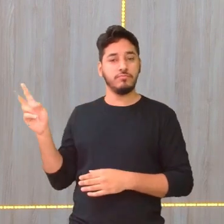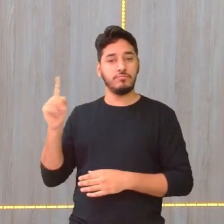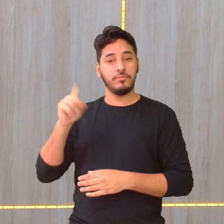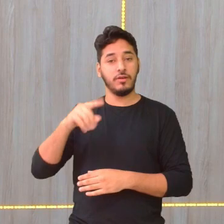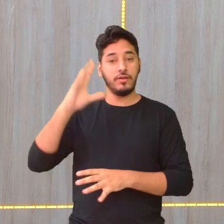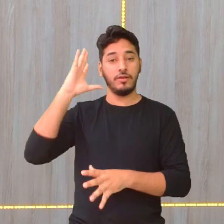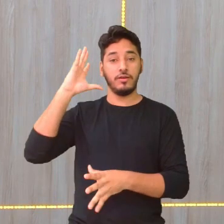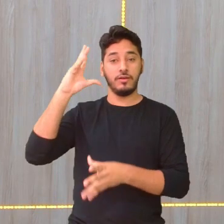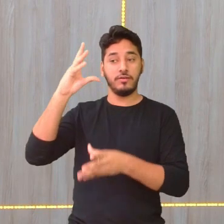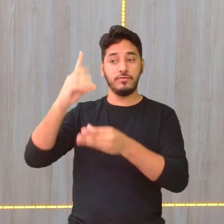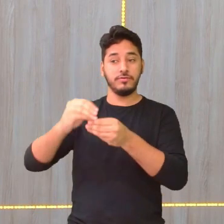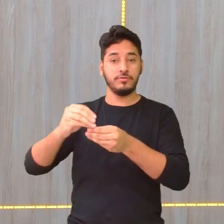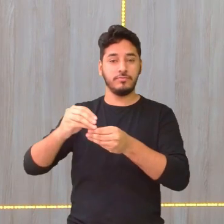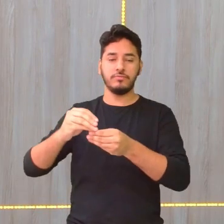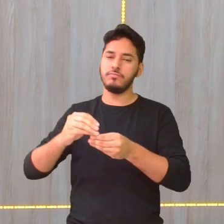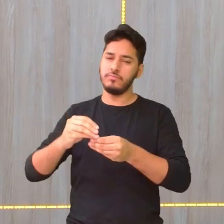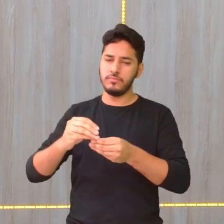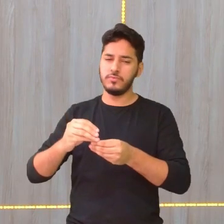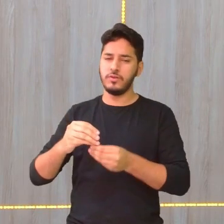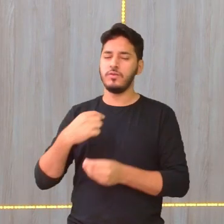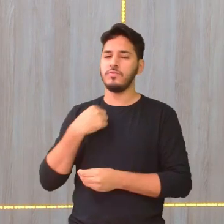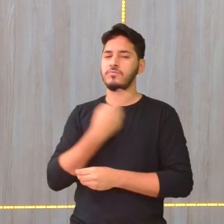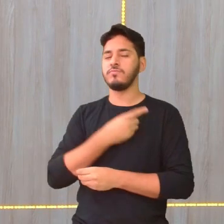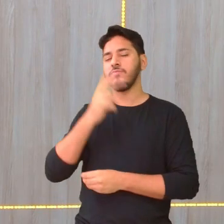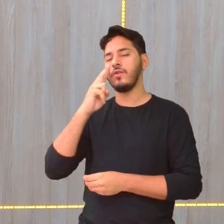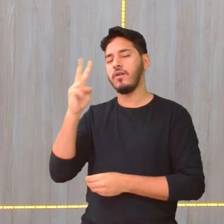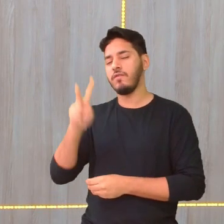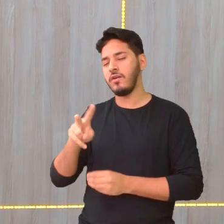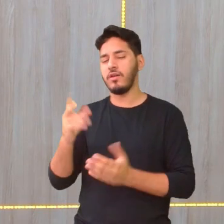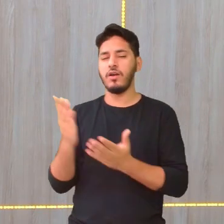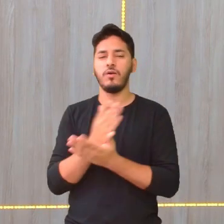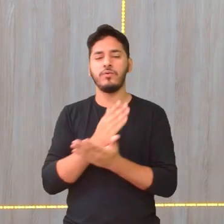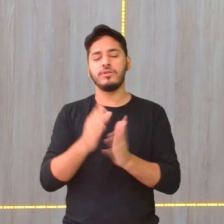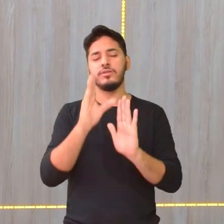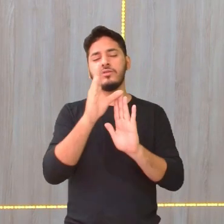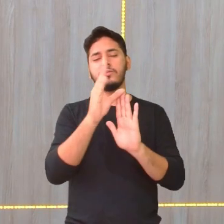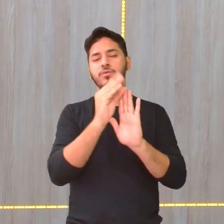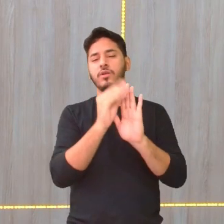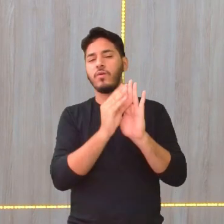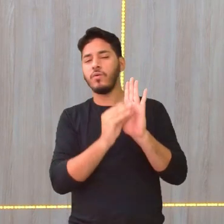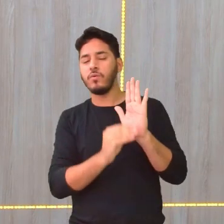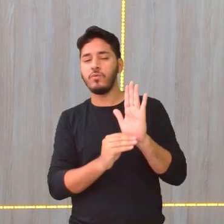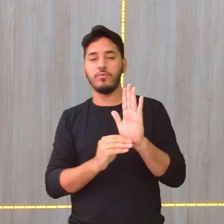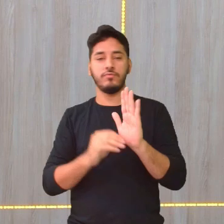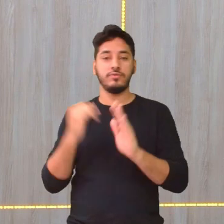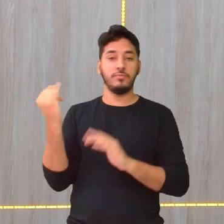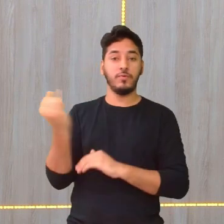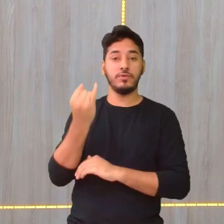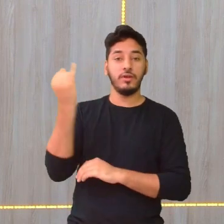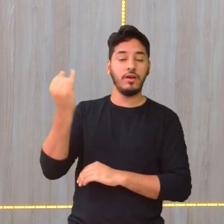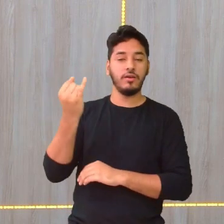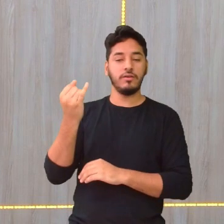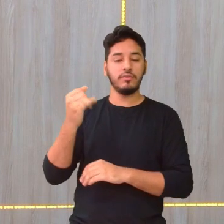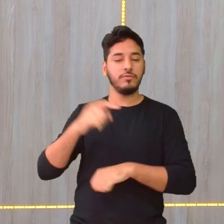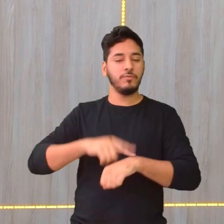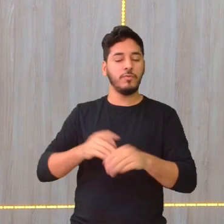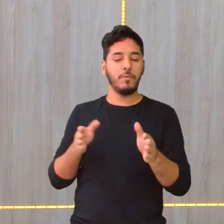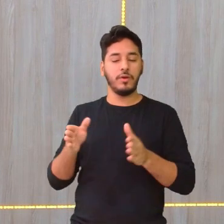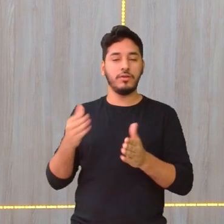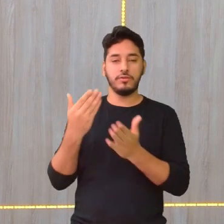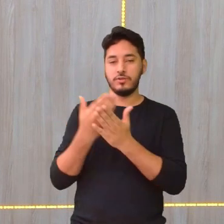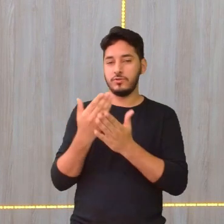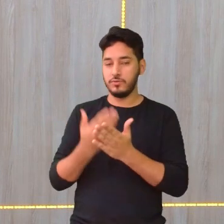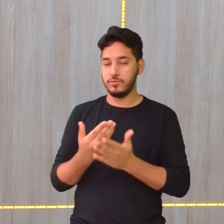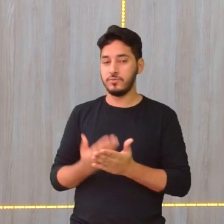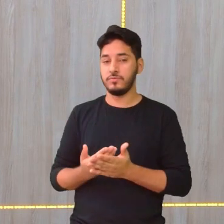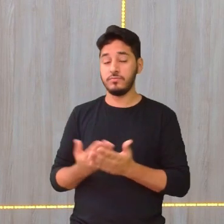ou seja, a gente vai dar uma olhada para alguns temas que foram fundamentais, né, nesse período de estudos que a gente teve. Quem